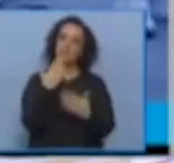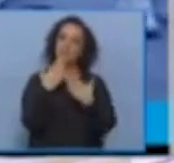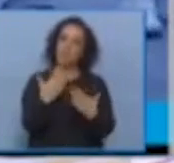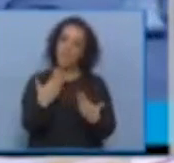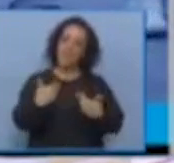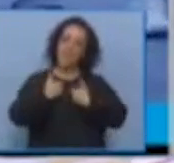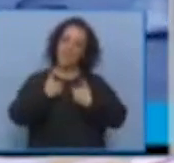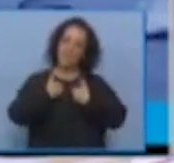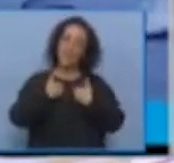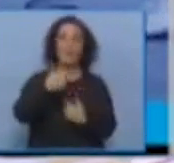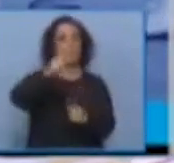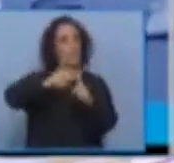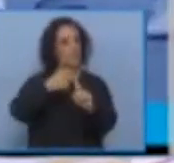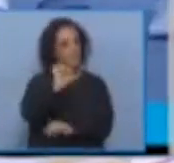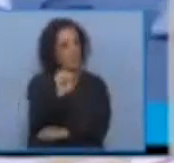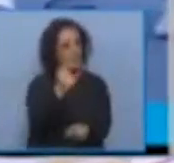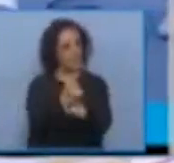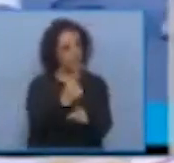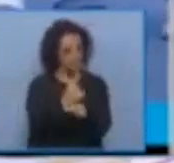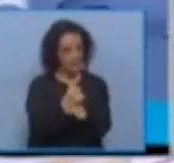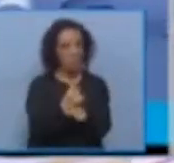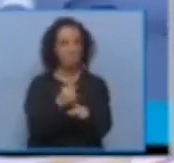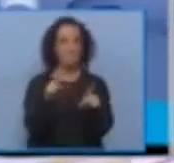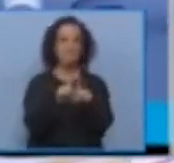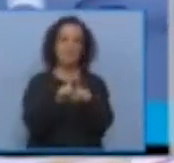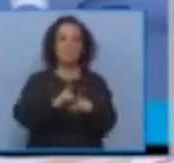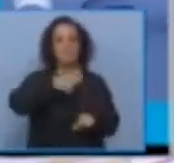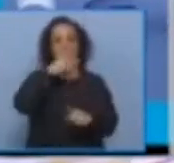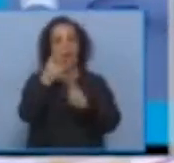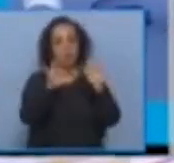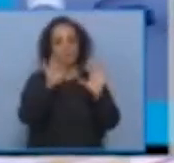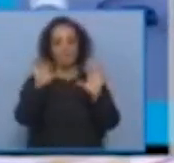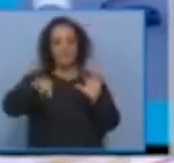ter ajudado aqui a acompanhar já e a antecipar o calendário deste ano.